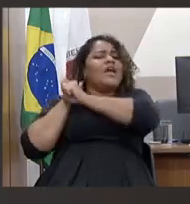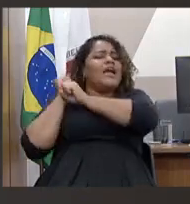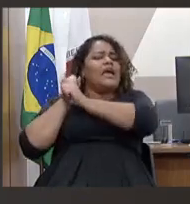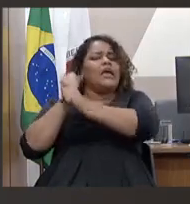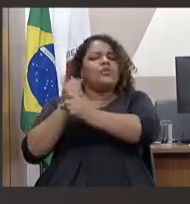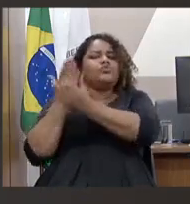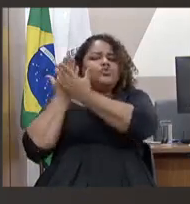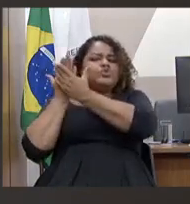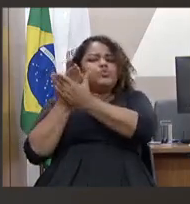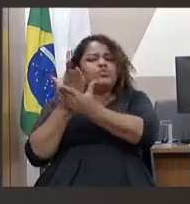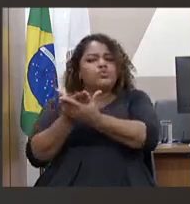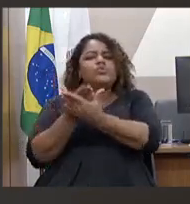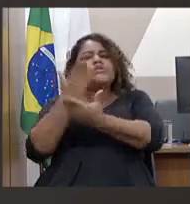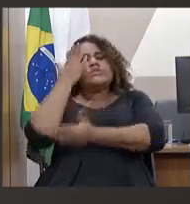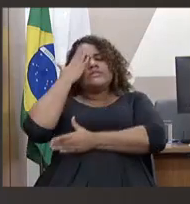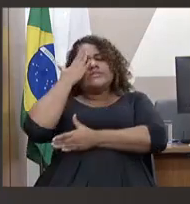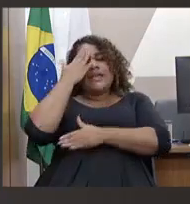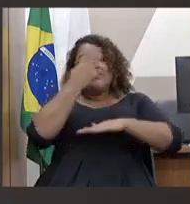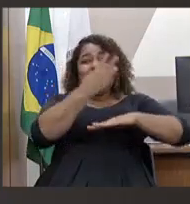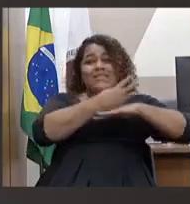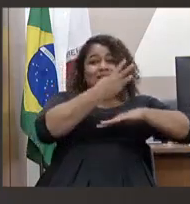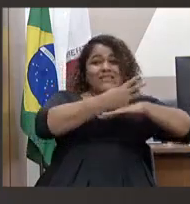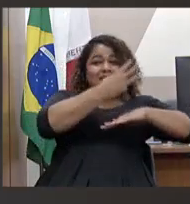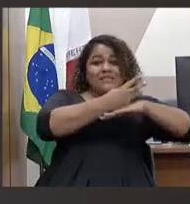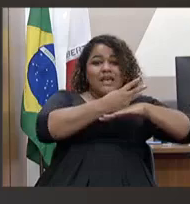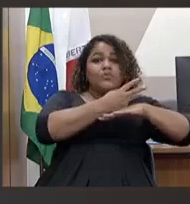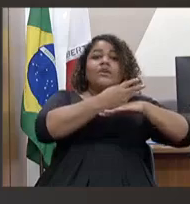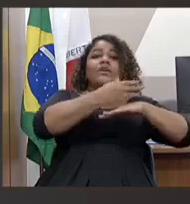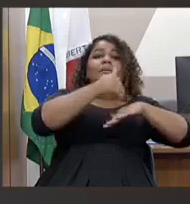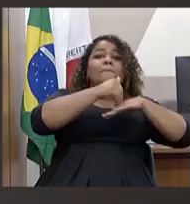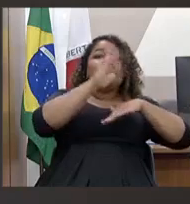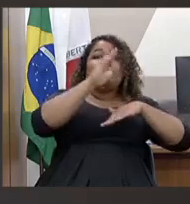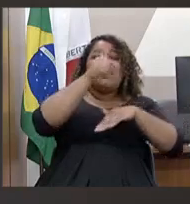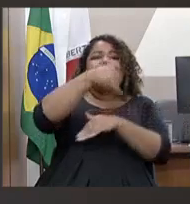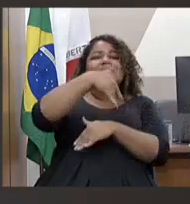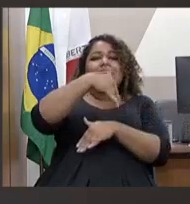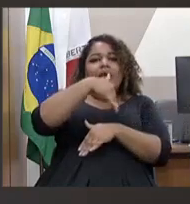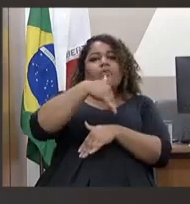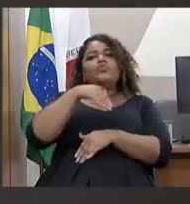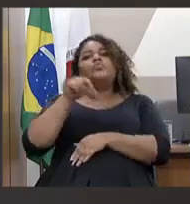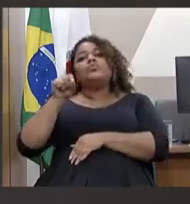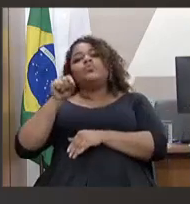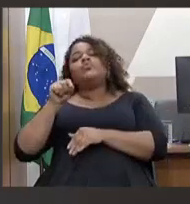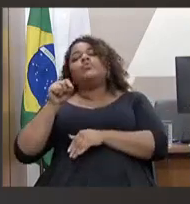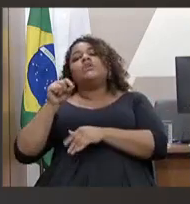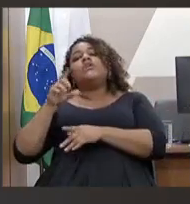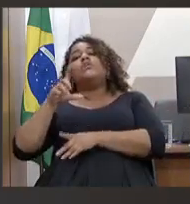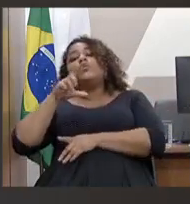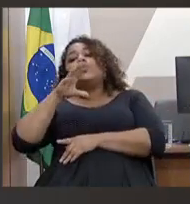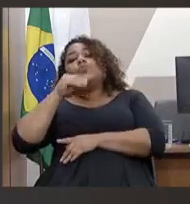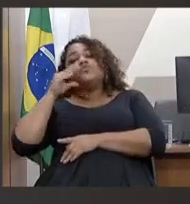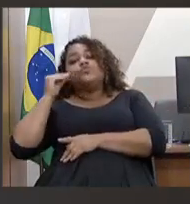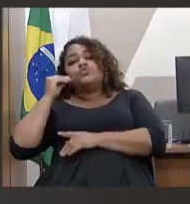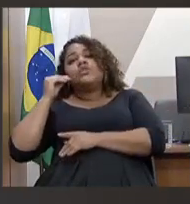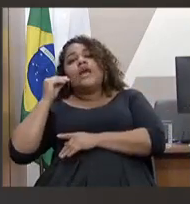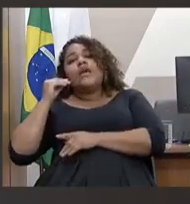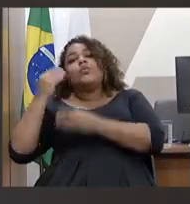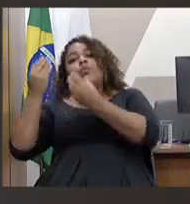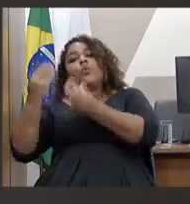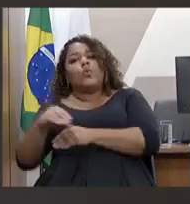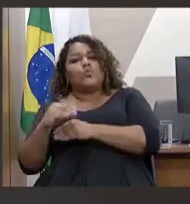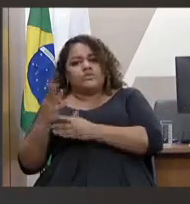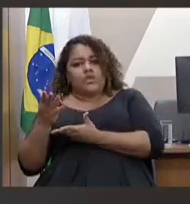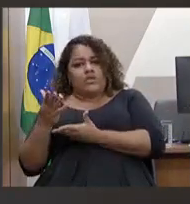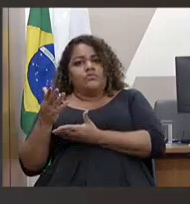trabalho terceirizado é mais caro do que um trabalhador contratado e por que que todos os trabalhadores